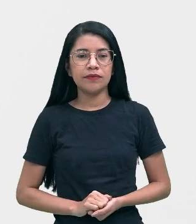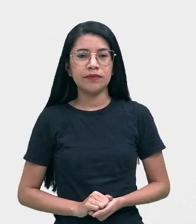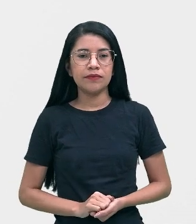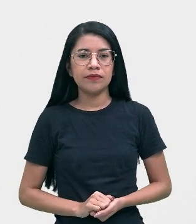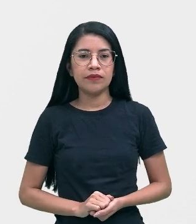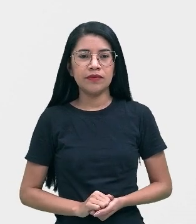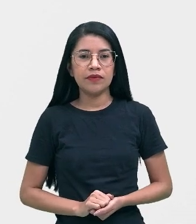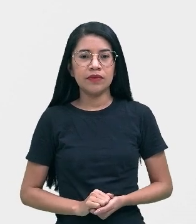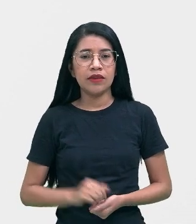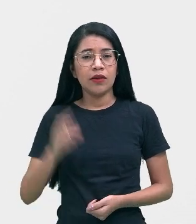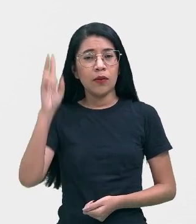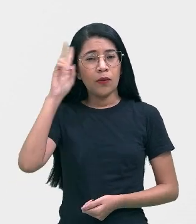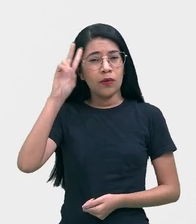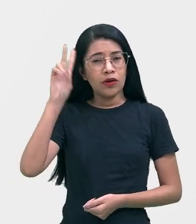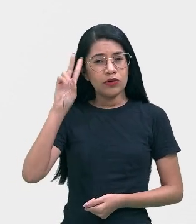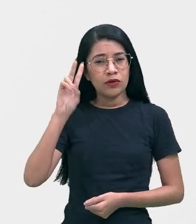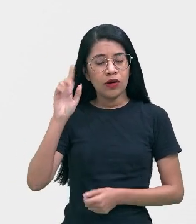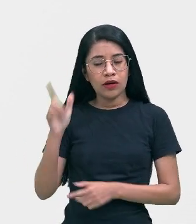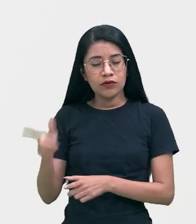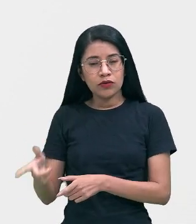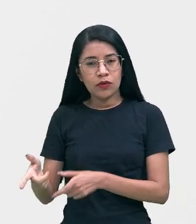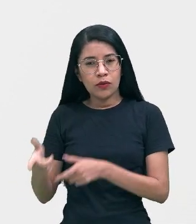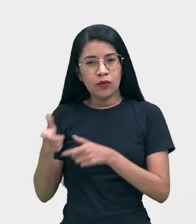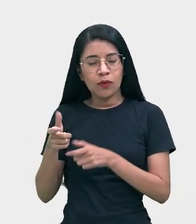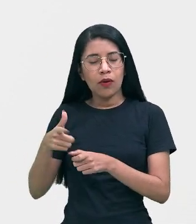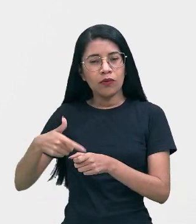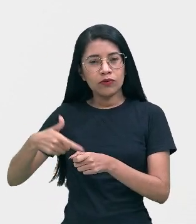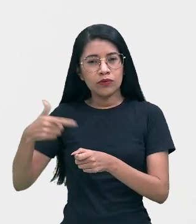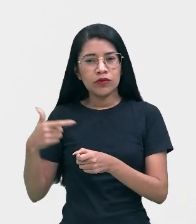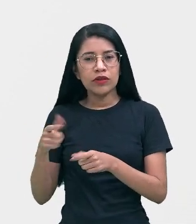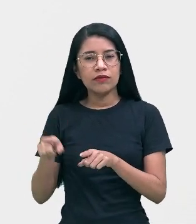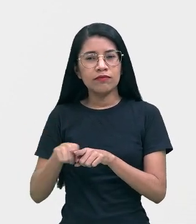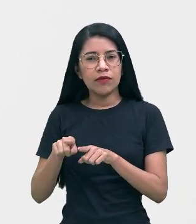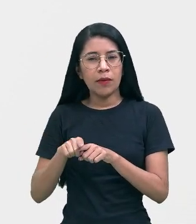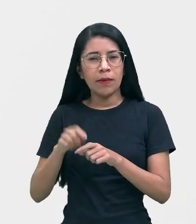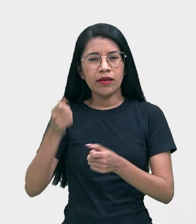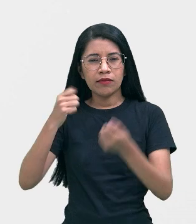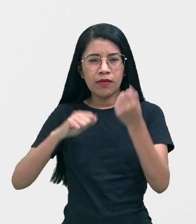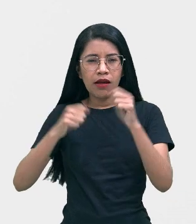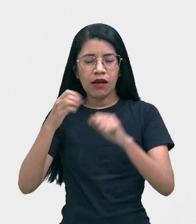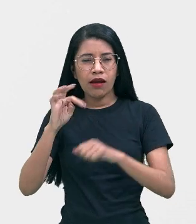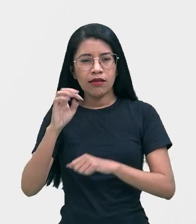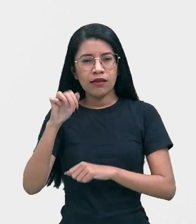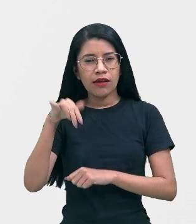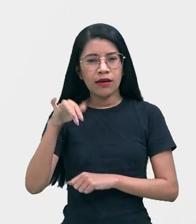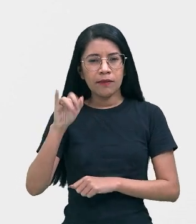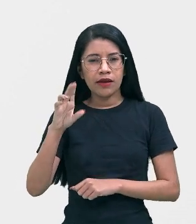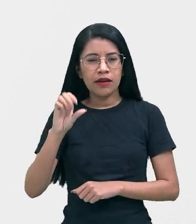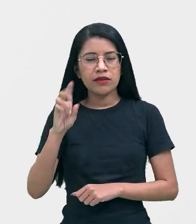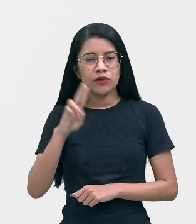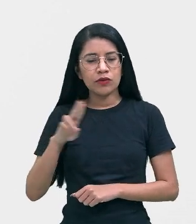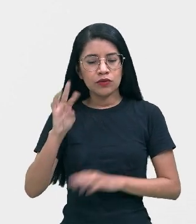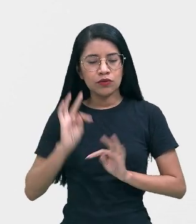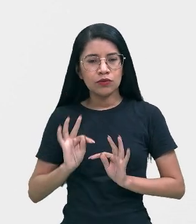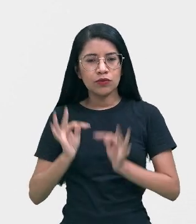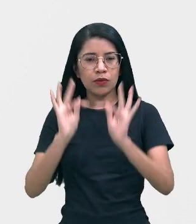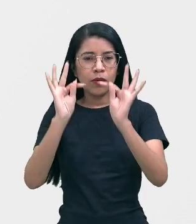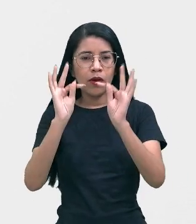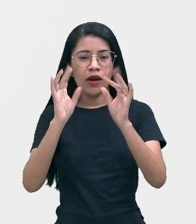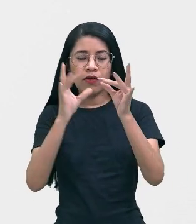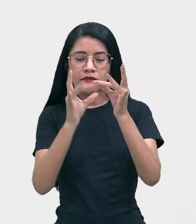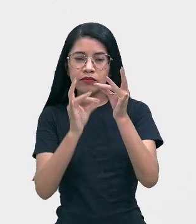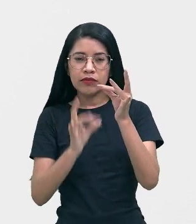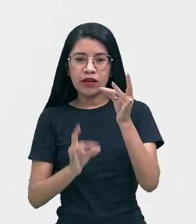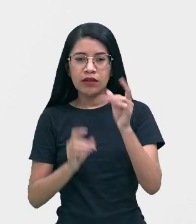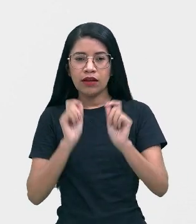aí, ó, história dos combustíveis fósseis e das máquinas térmicas, uso das tecnologias. E